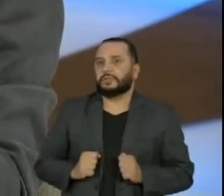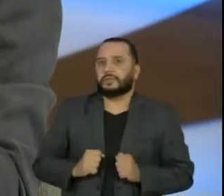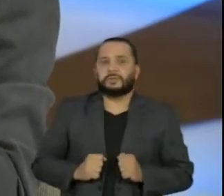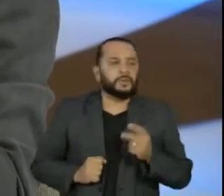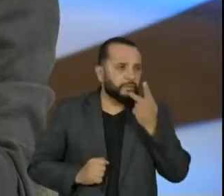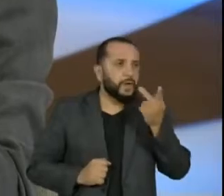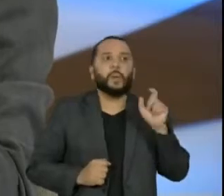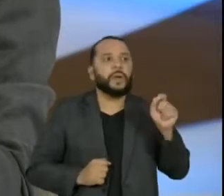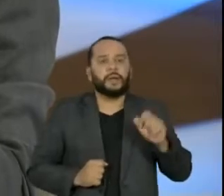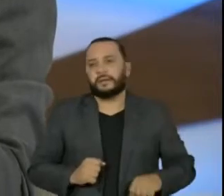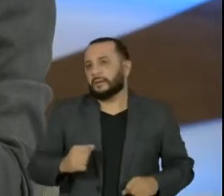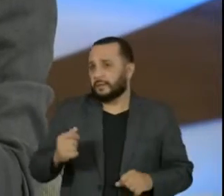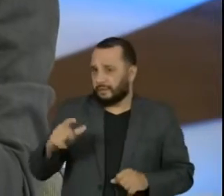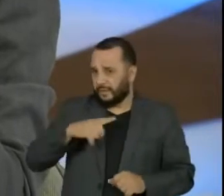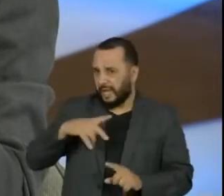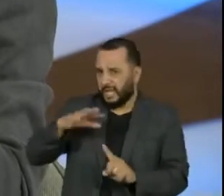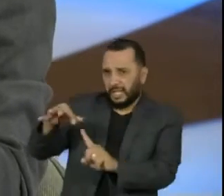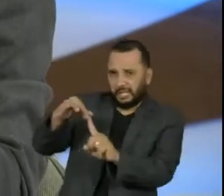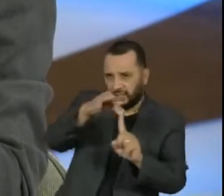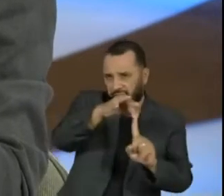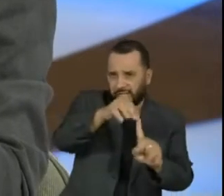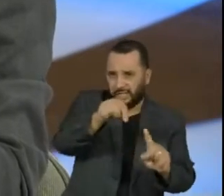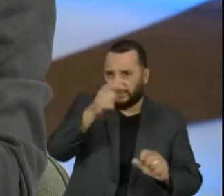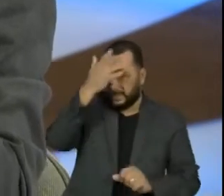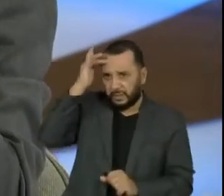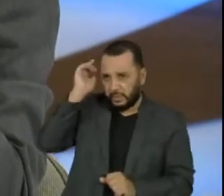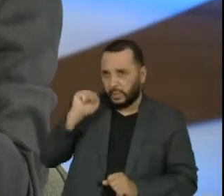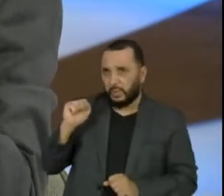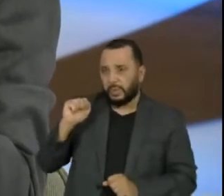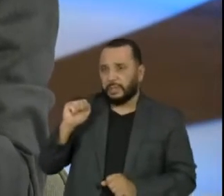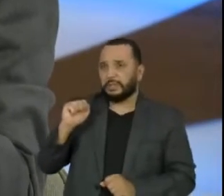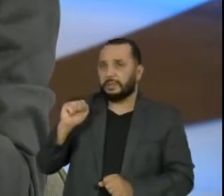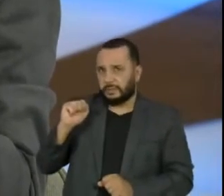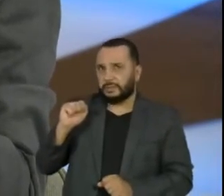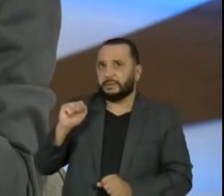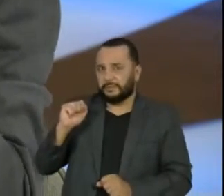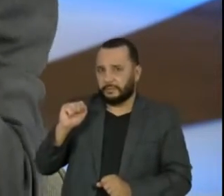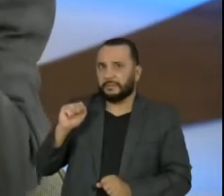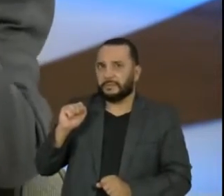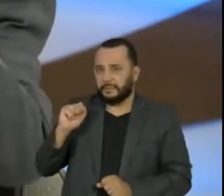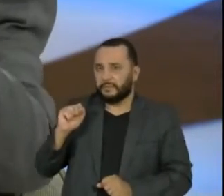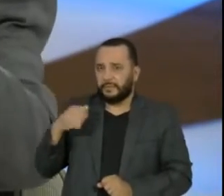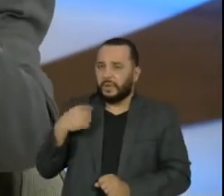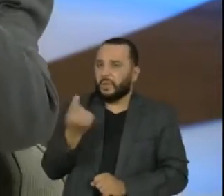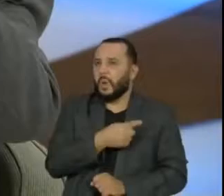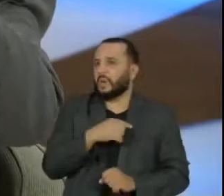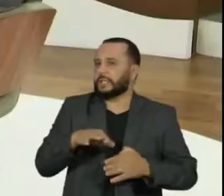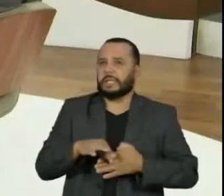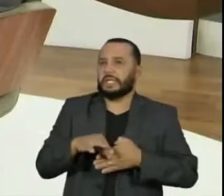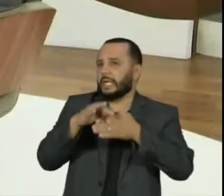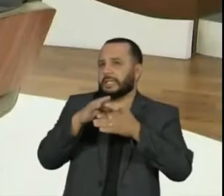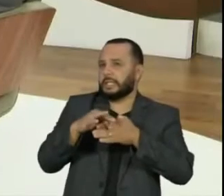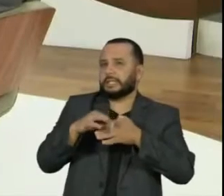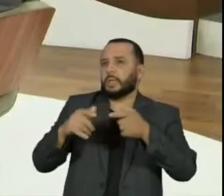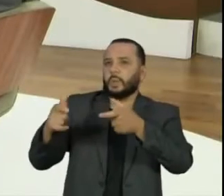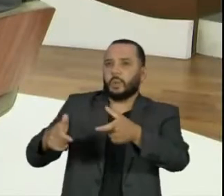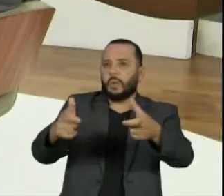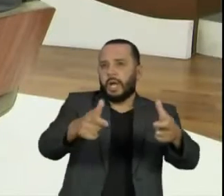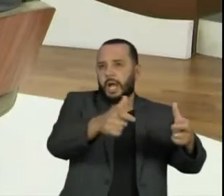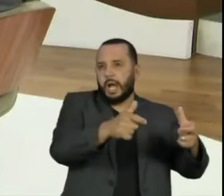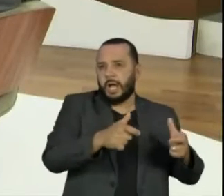é ele? Estão indicando cargos lá e nos colocando como lideranças locais do